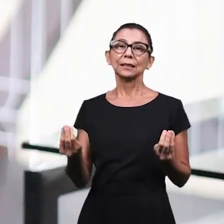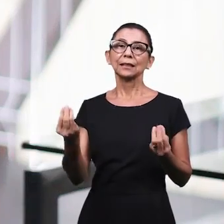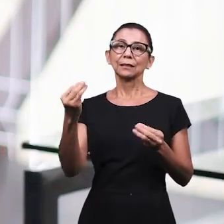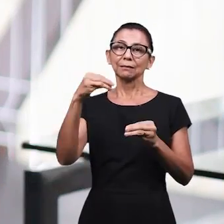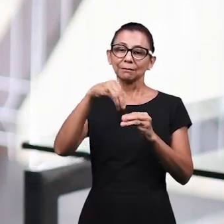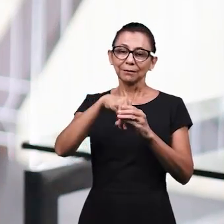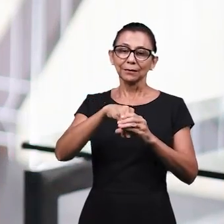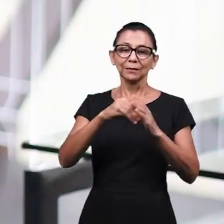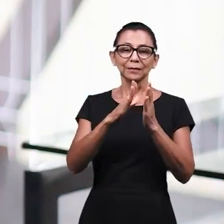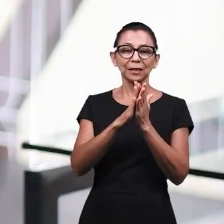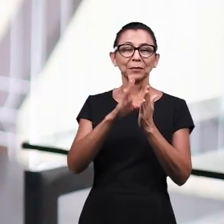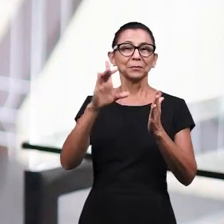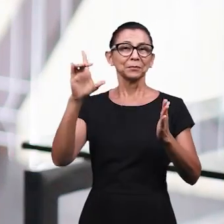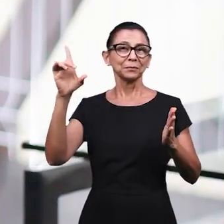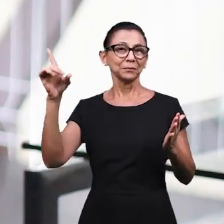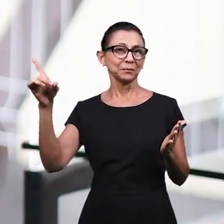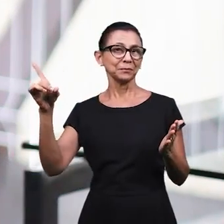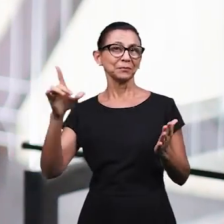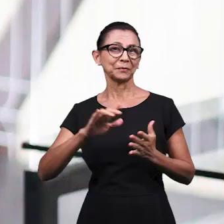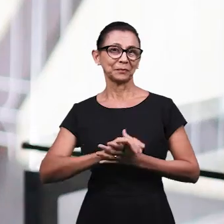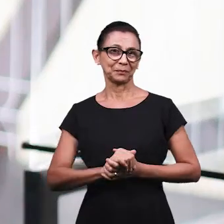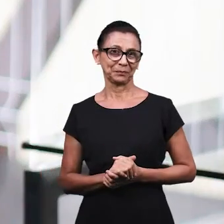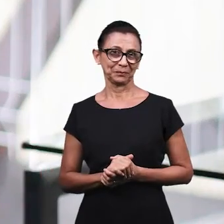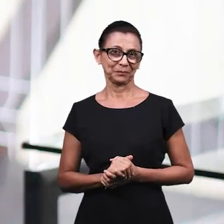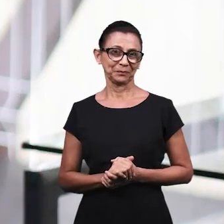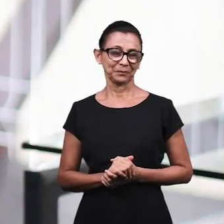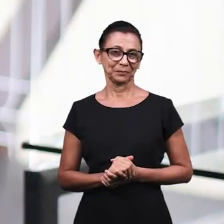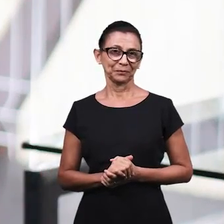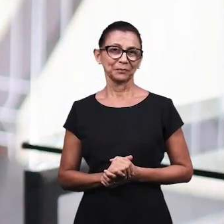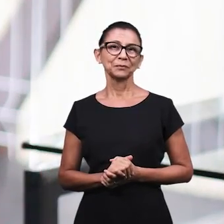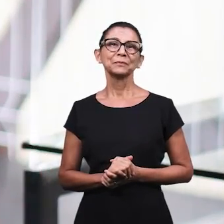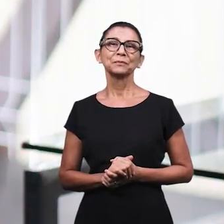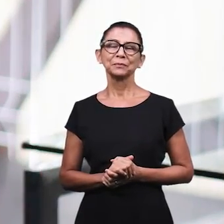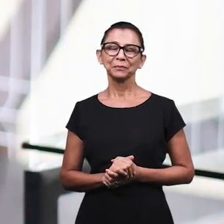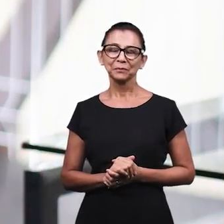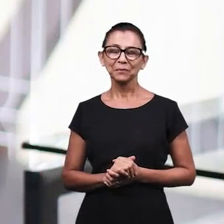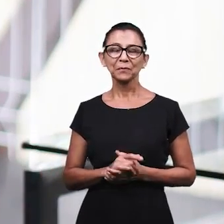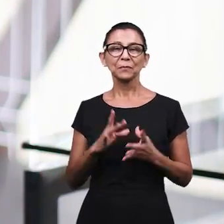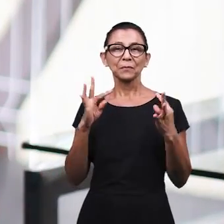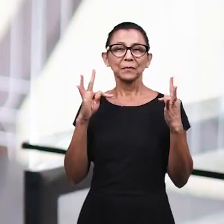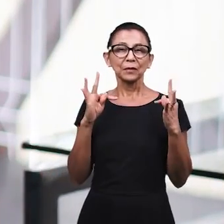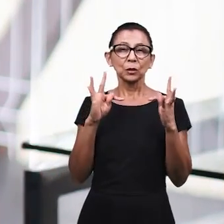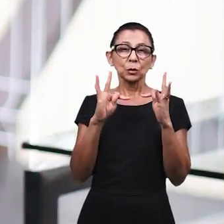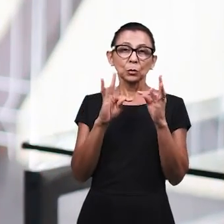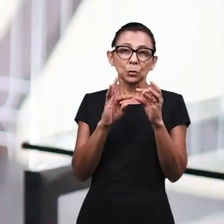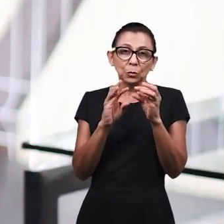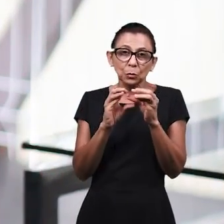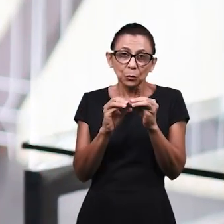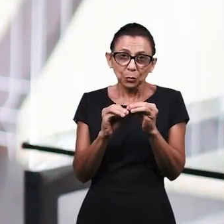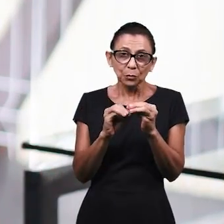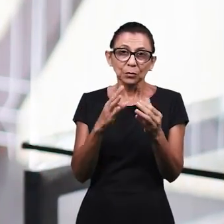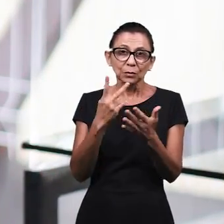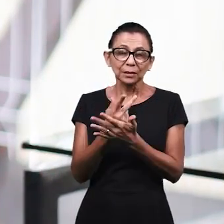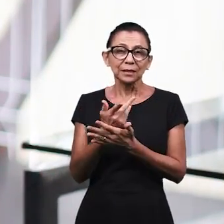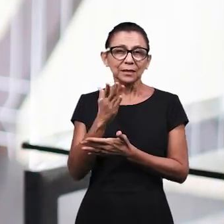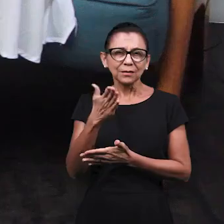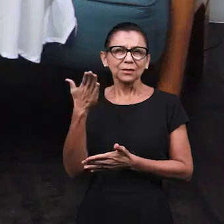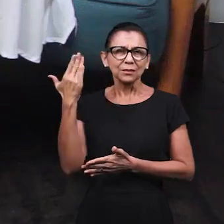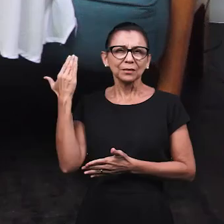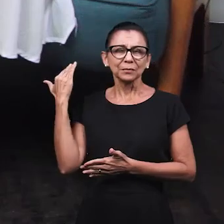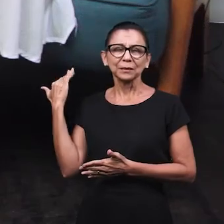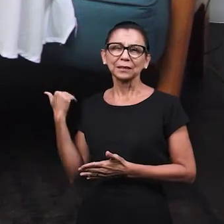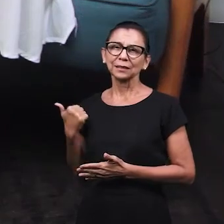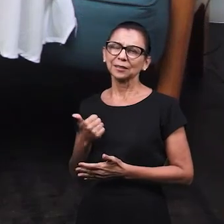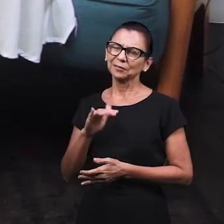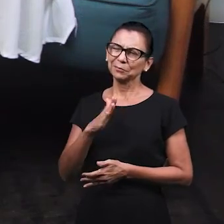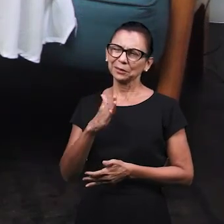que está acontecendo, que eles estão ouvindo, já aconteceu um dia, para que eles possam viver, vivenciar isso.